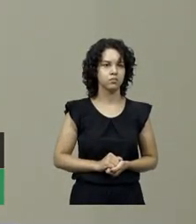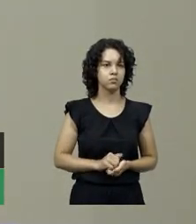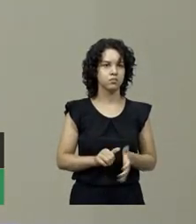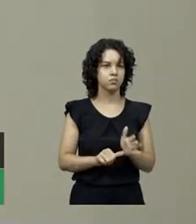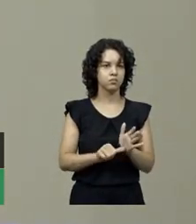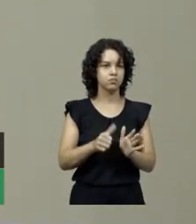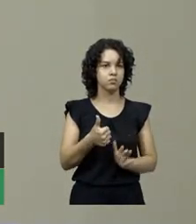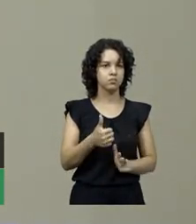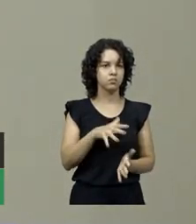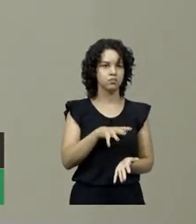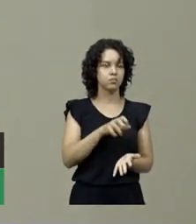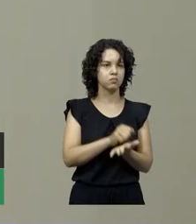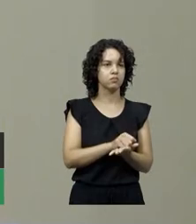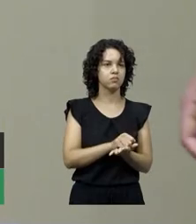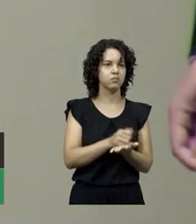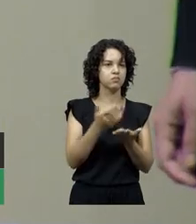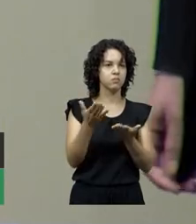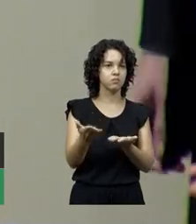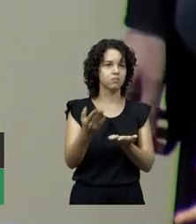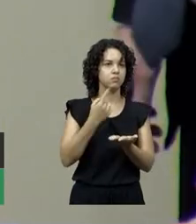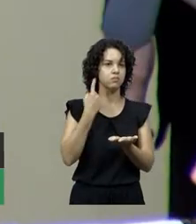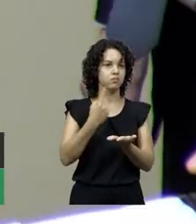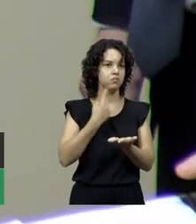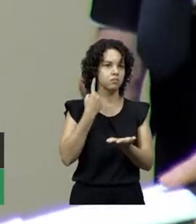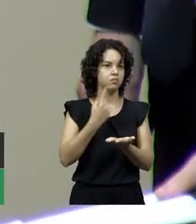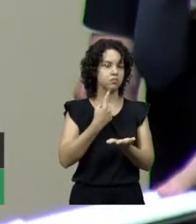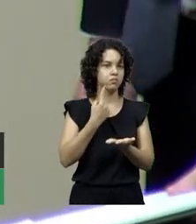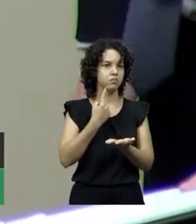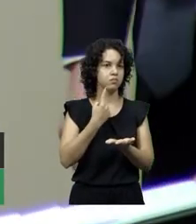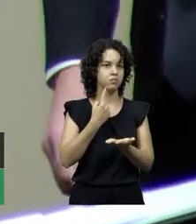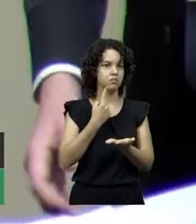Primeiro escrito, deputado